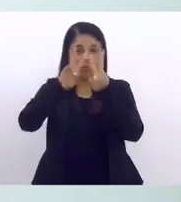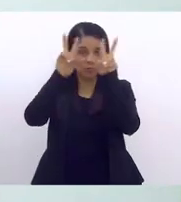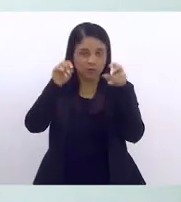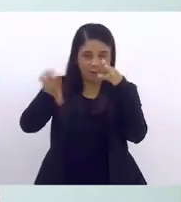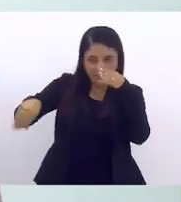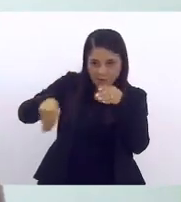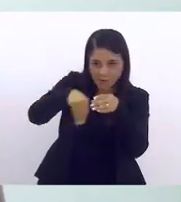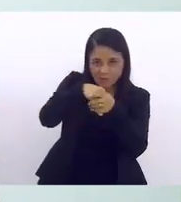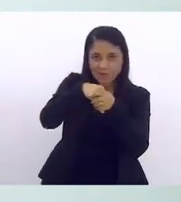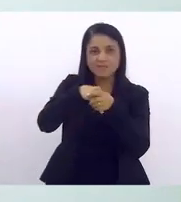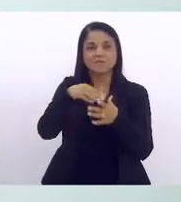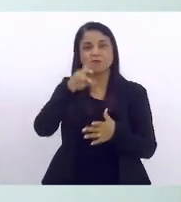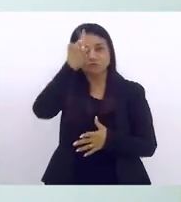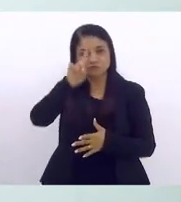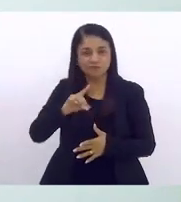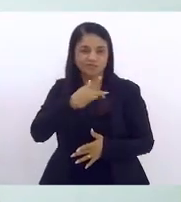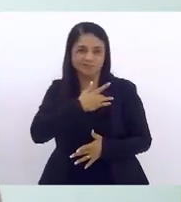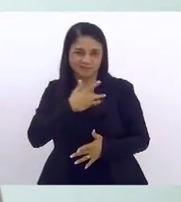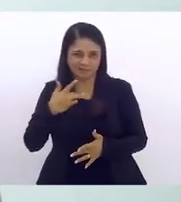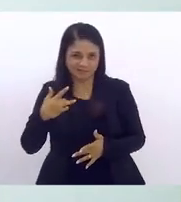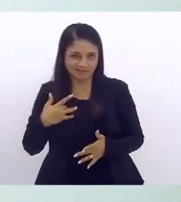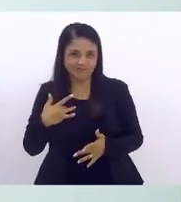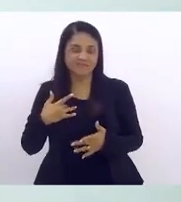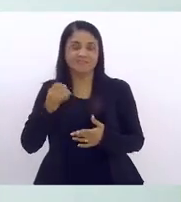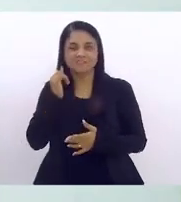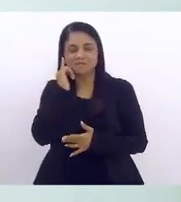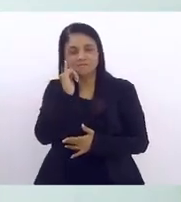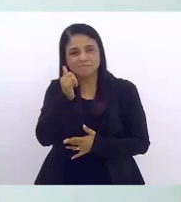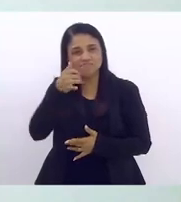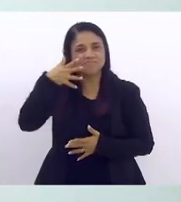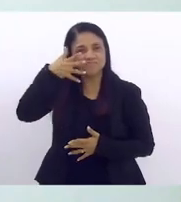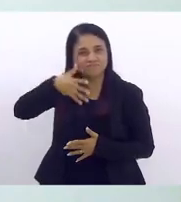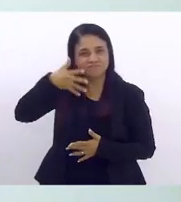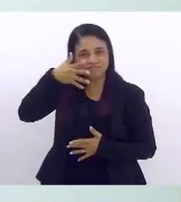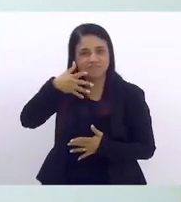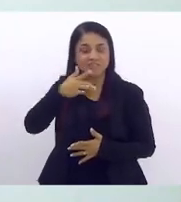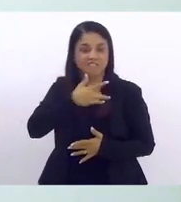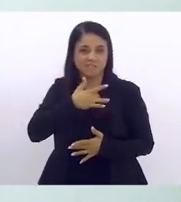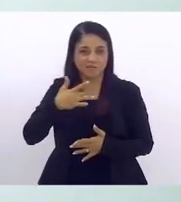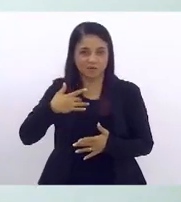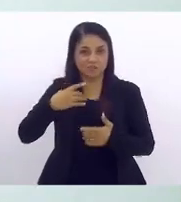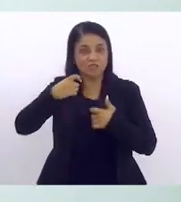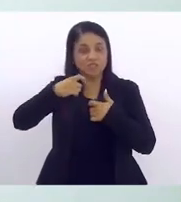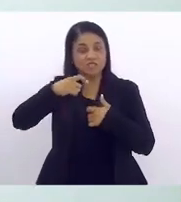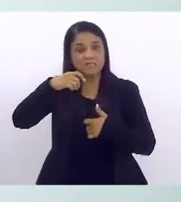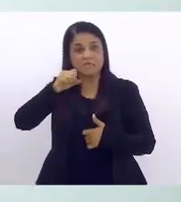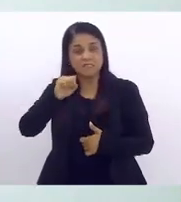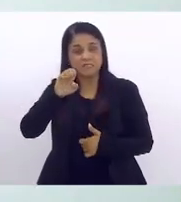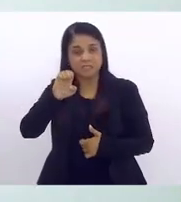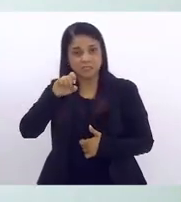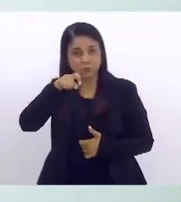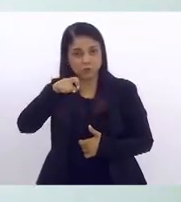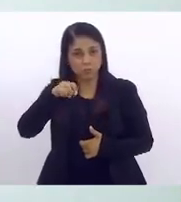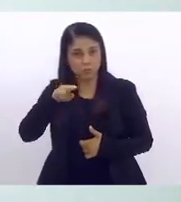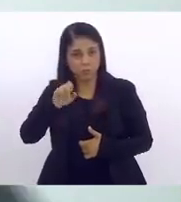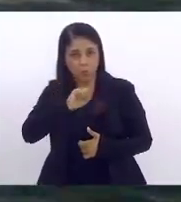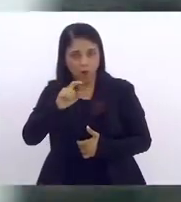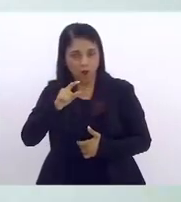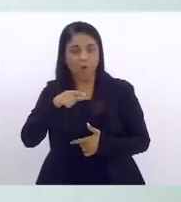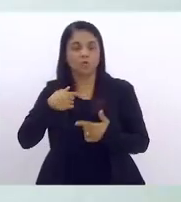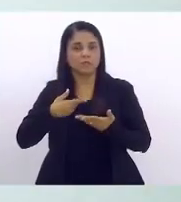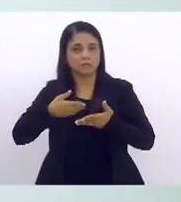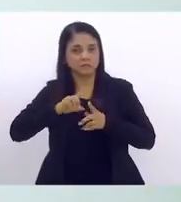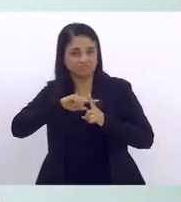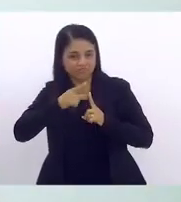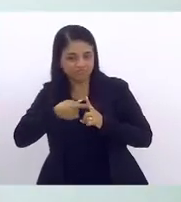à saúde, né? E aí, sobretudo, a gente fala muito, obviamente, da saúde sexual e reprodutiva, porque são temas